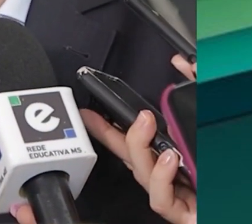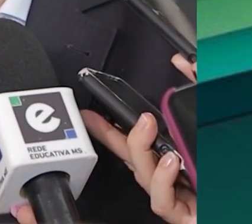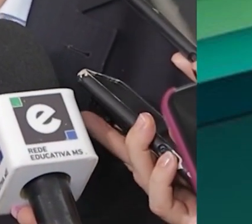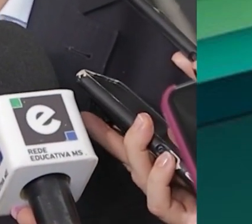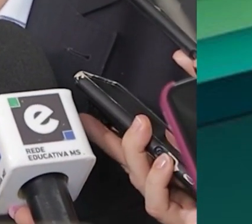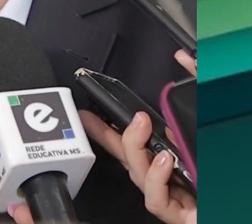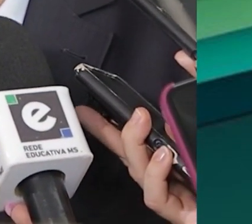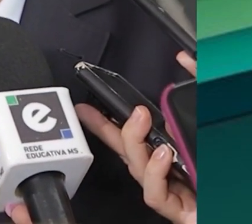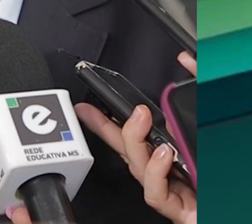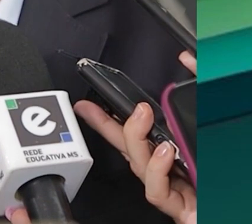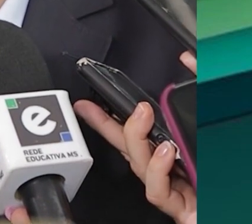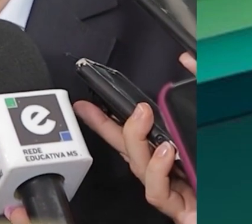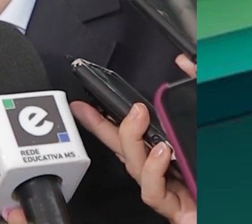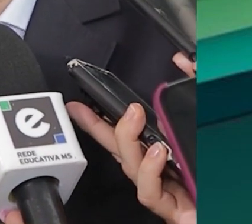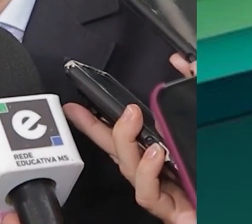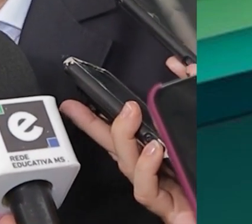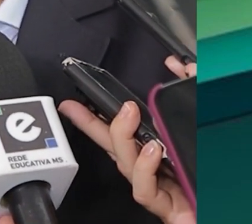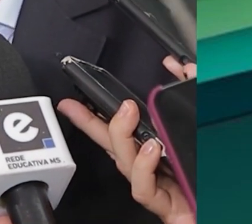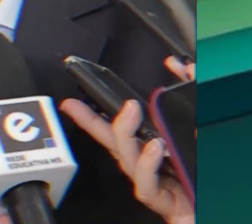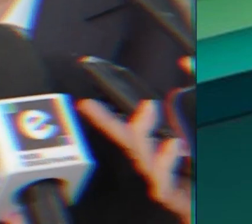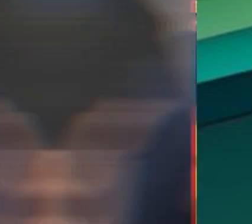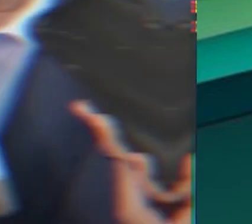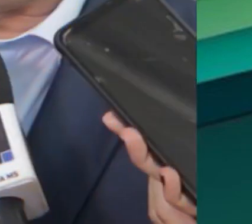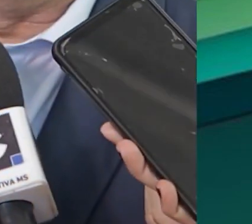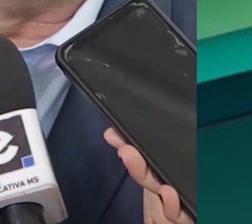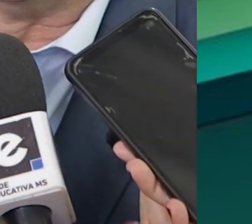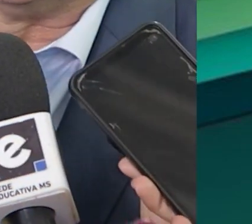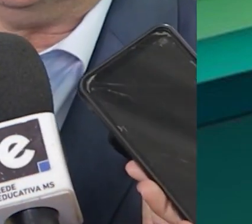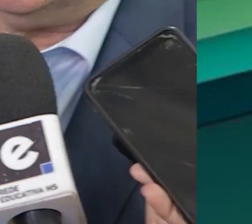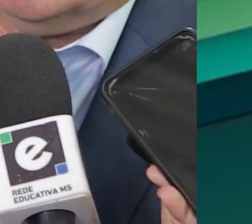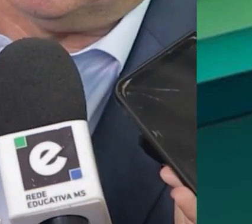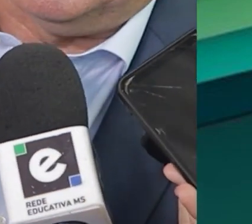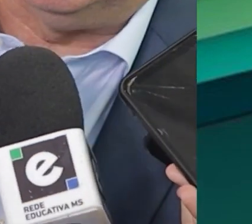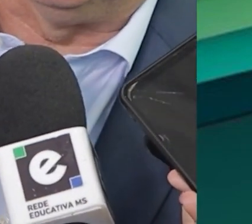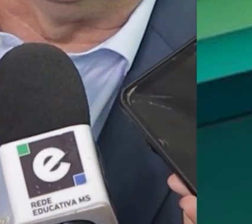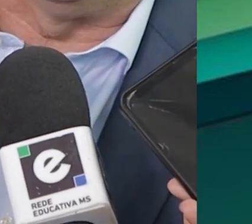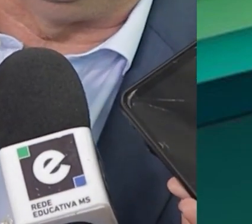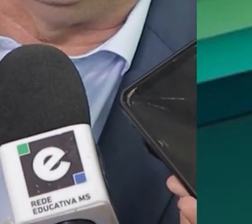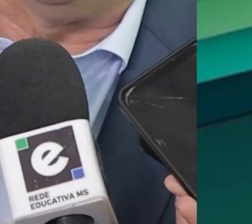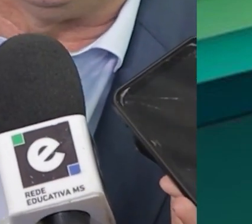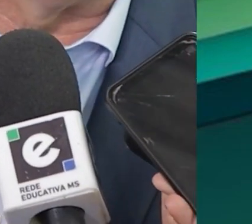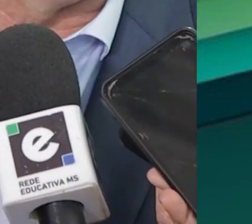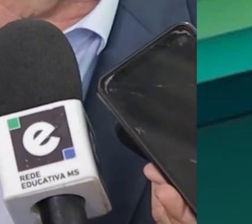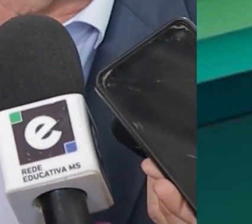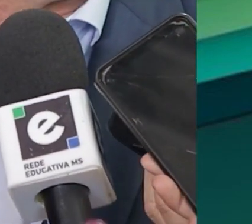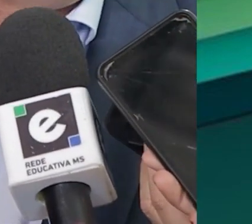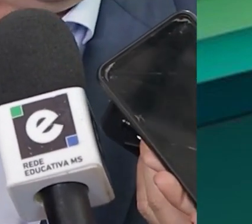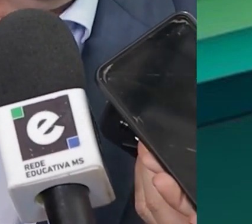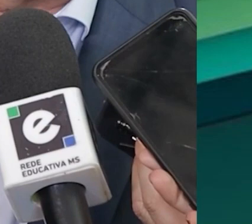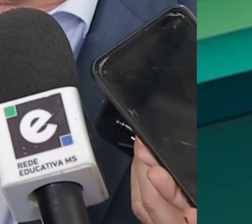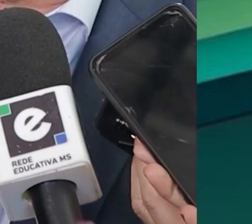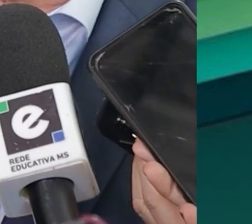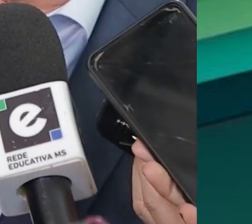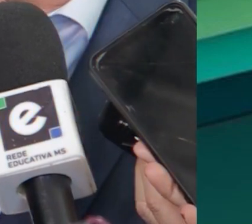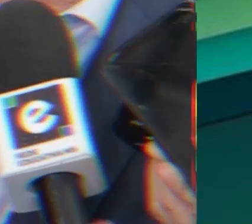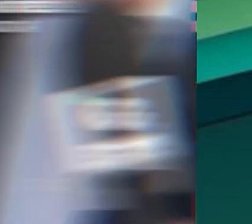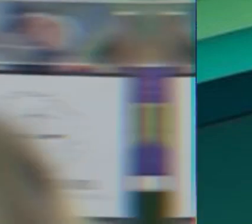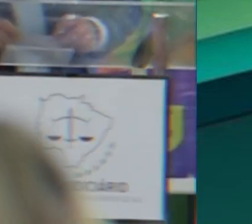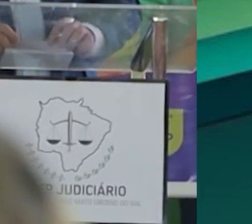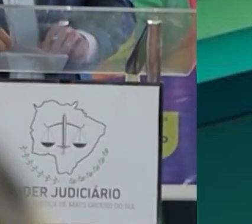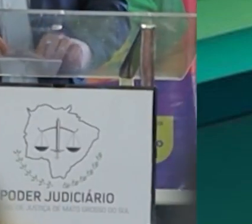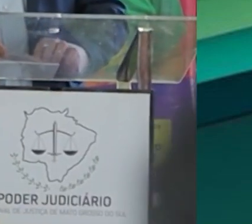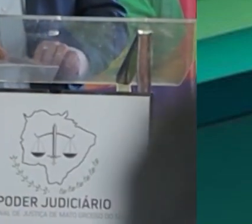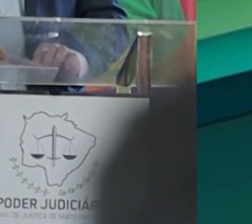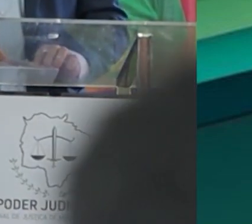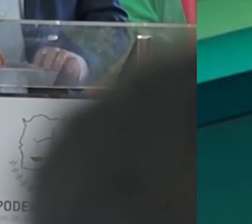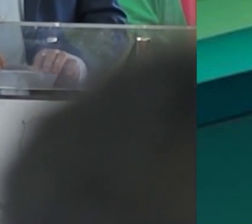mil para que pudéssemos chegar a essa bela obra. O Mato Grosso do Sul e Campo Grande não tinha um centro de referência. E essa